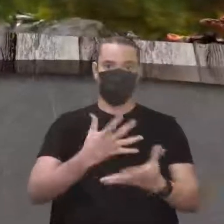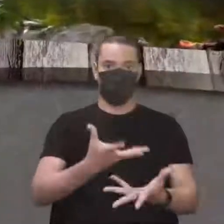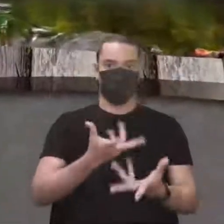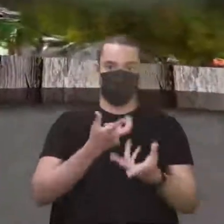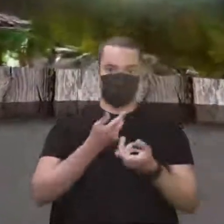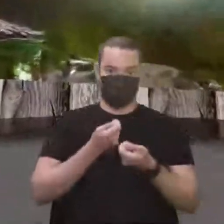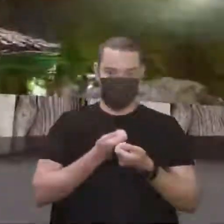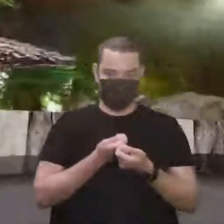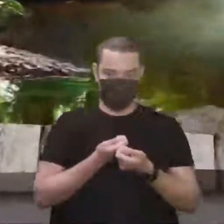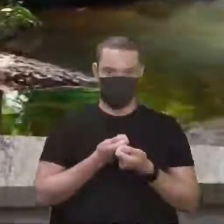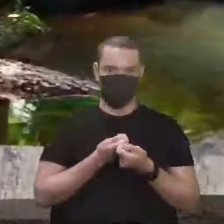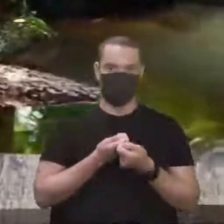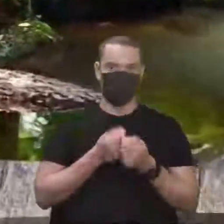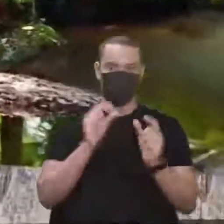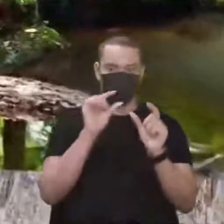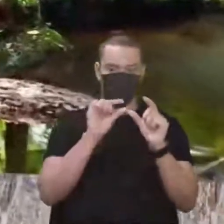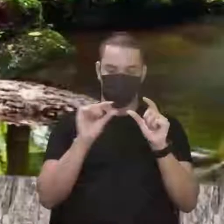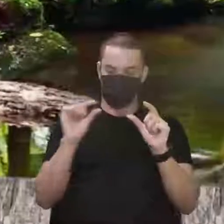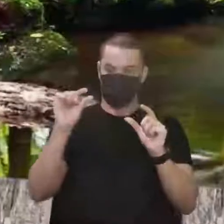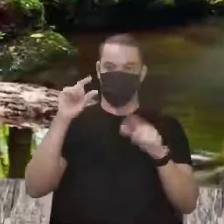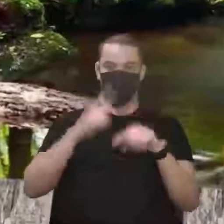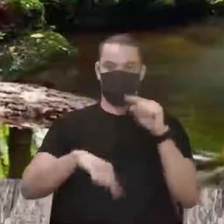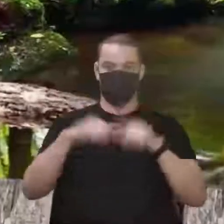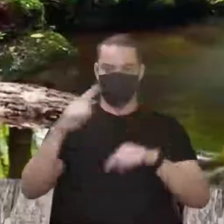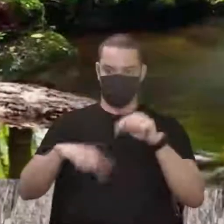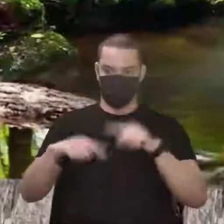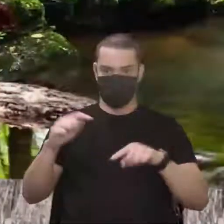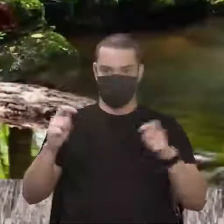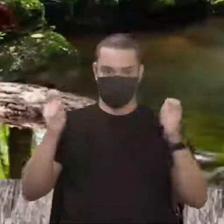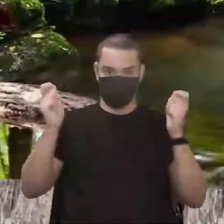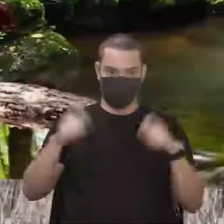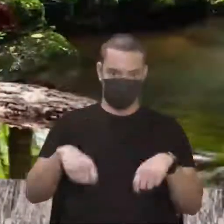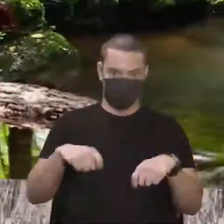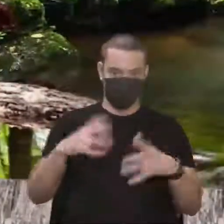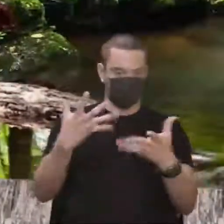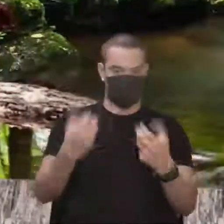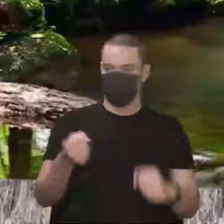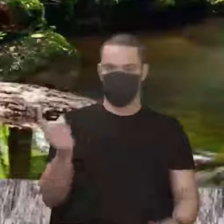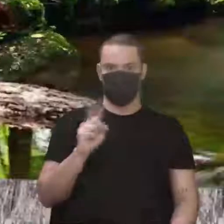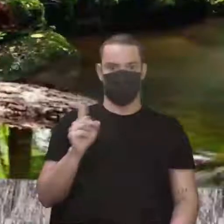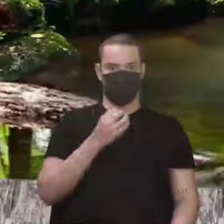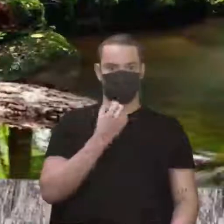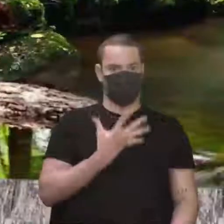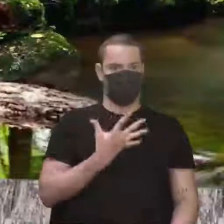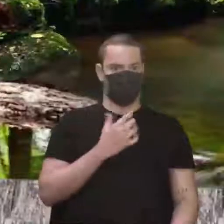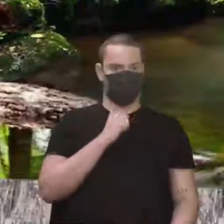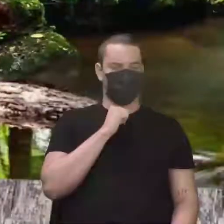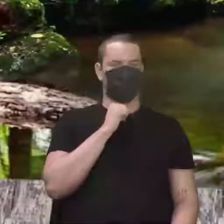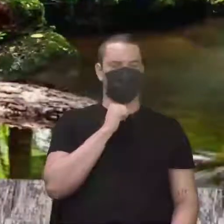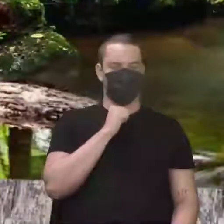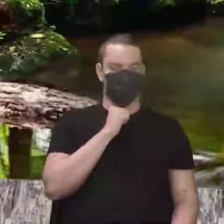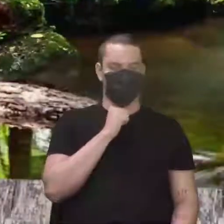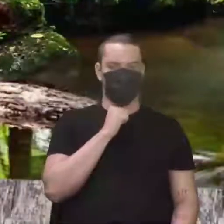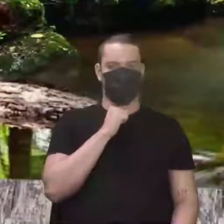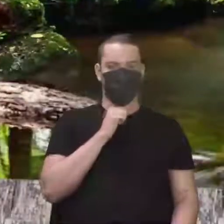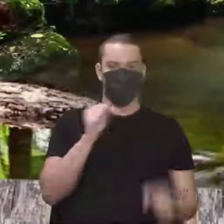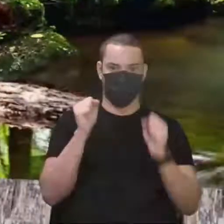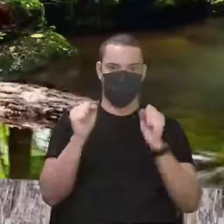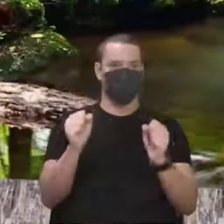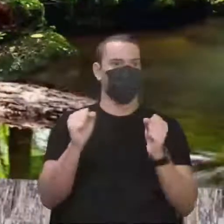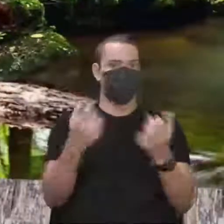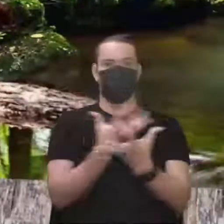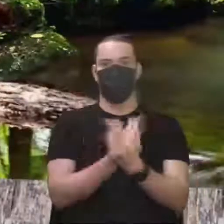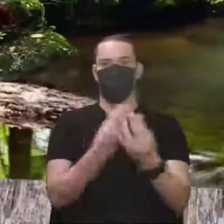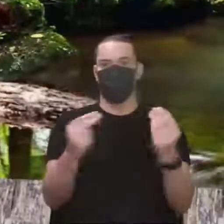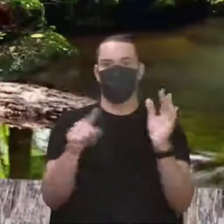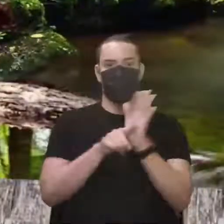recebendo esse trechozinho do material genético pode não aceitar muito bem? Pode acontecer, tá? Como